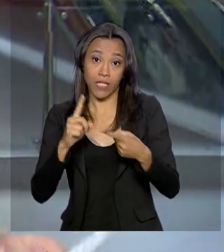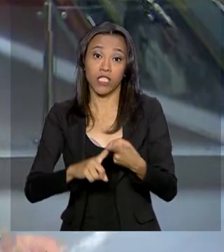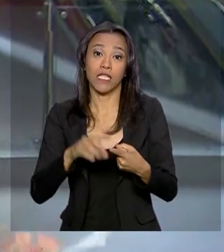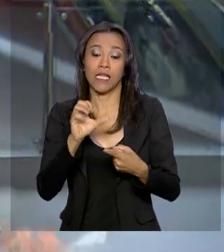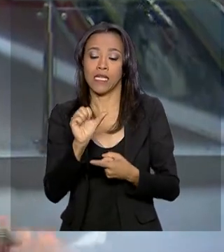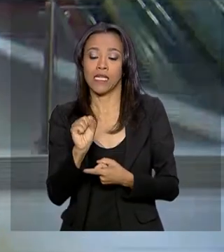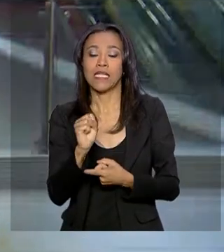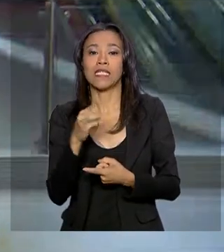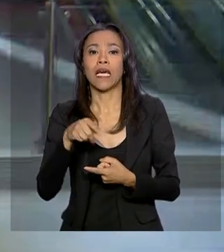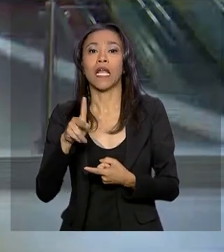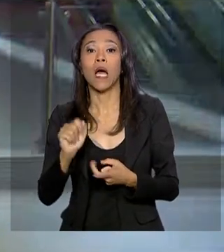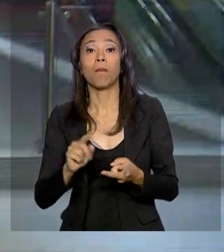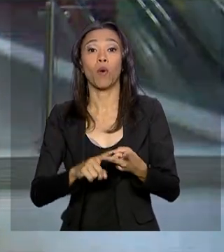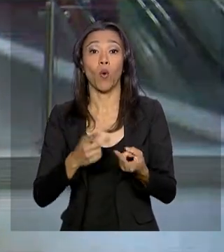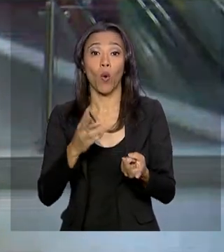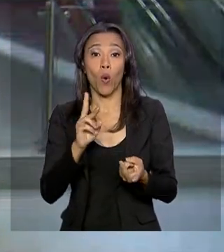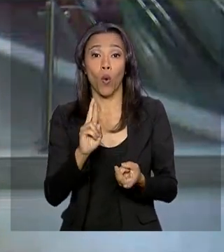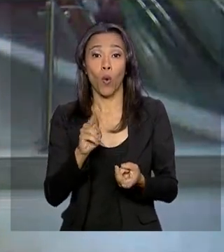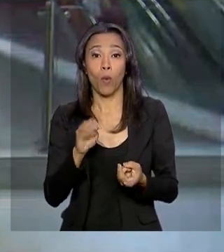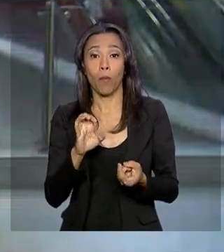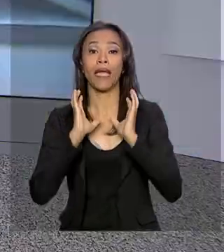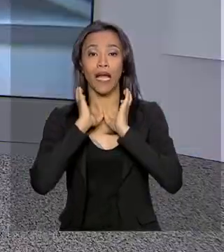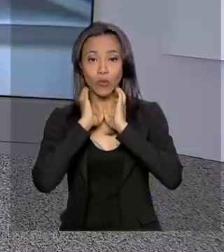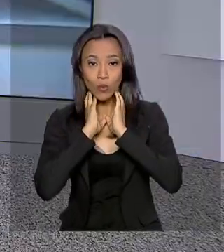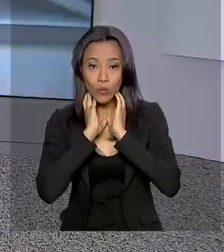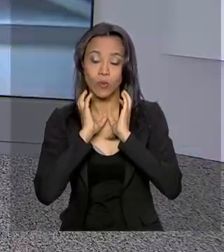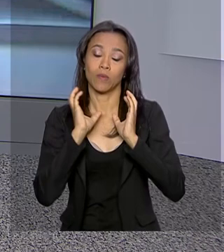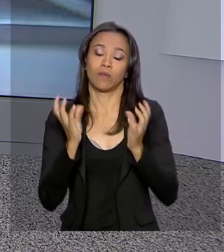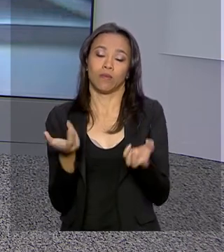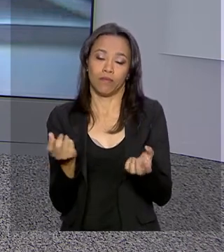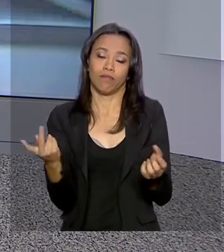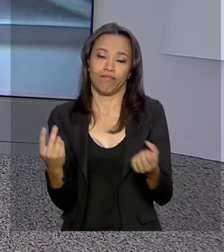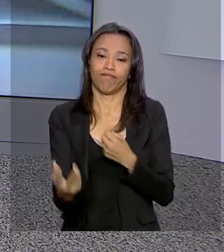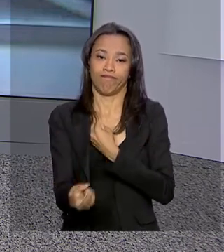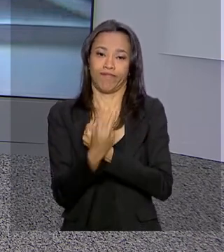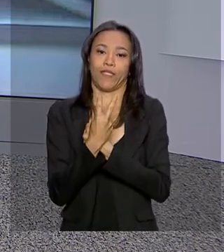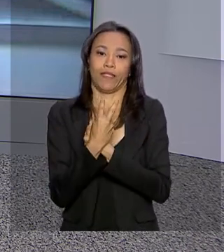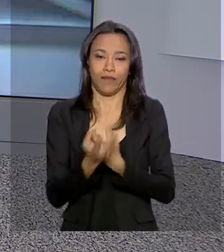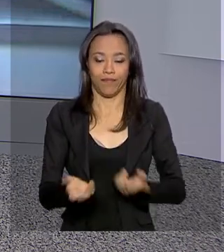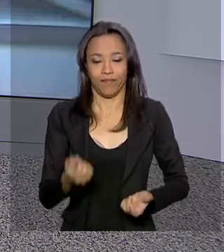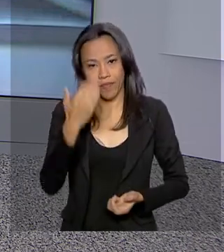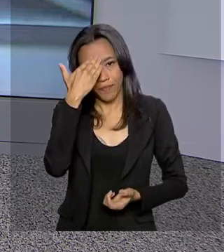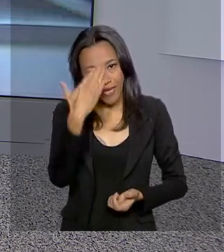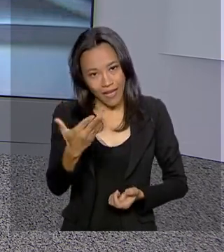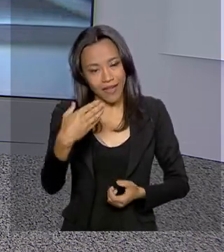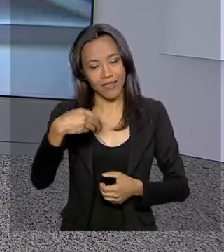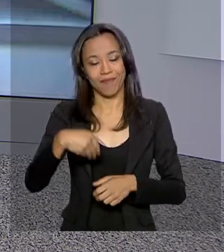sarampo, rubéola e também contra a caxumba. Obrigada, Dimas, pelas suas informações. É importante se vacinar aí.